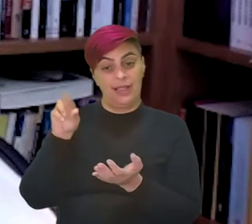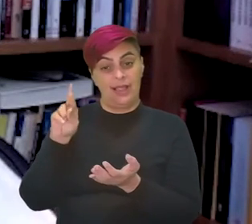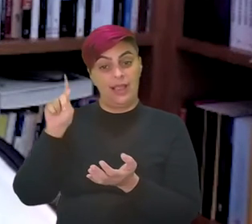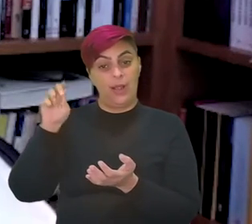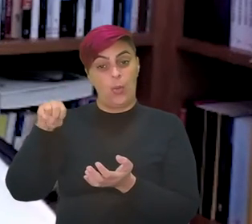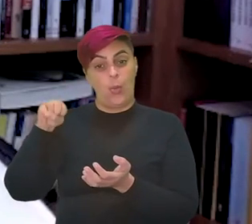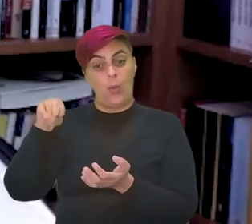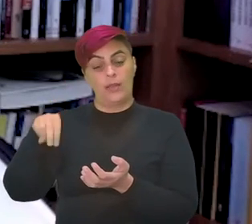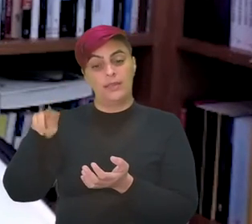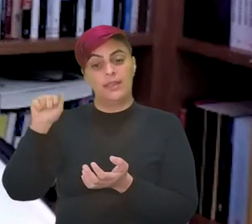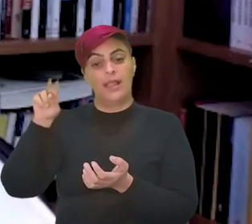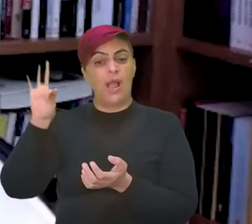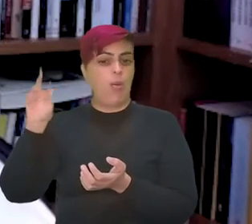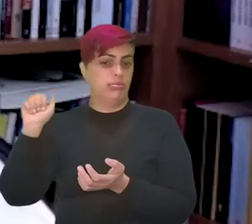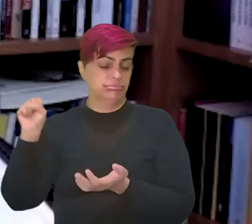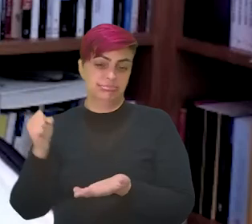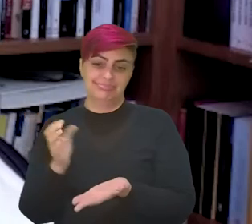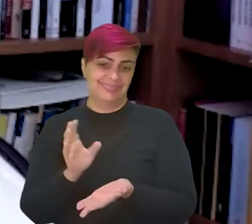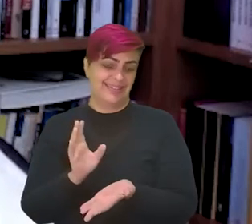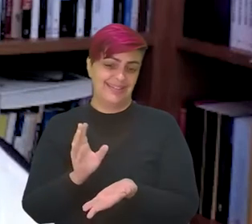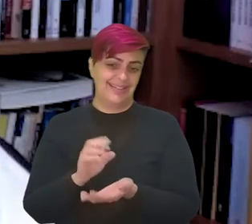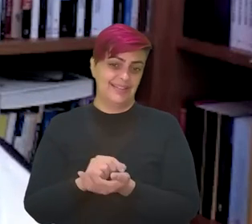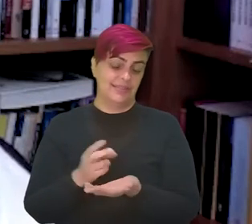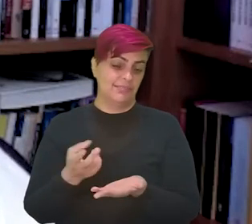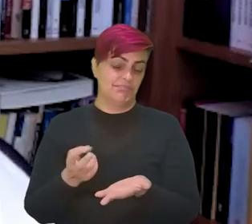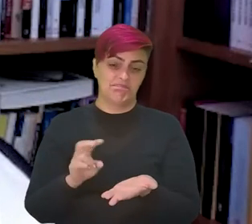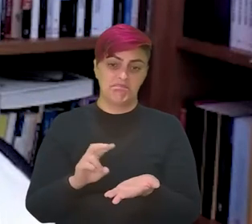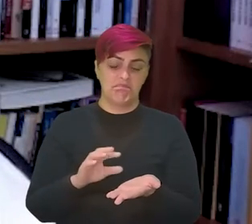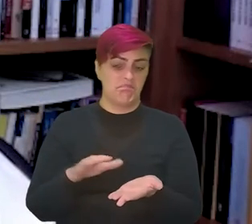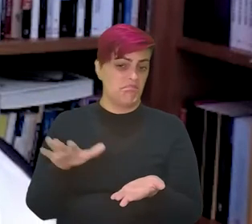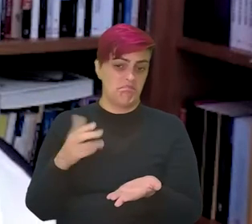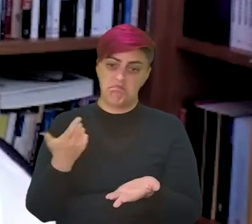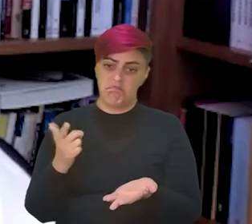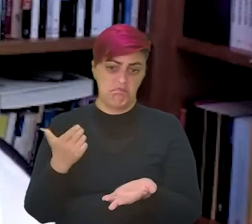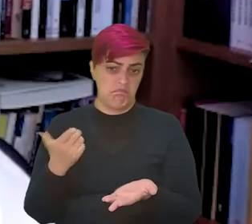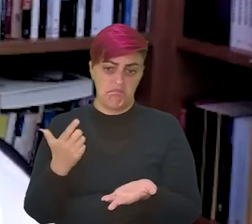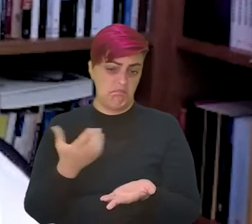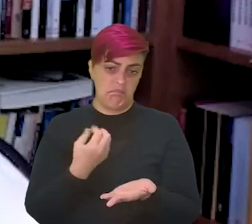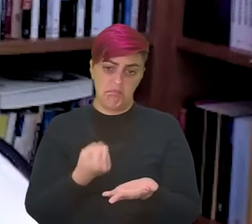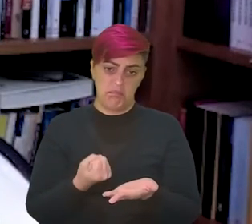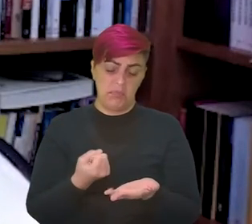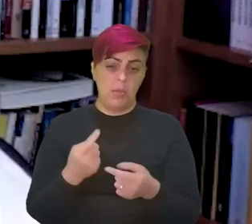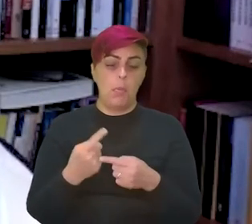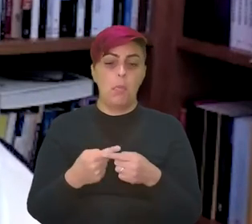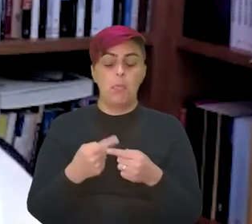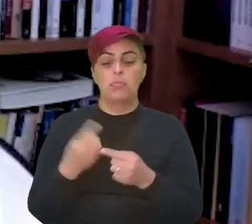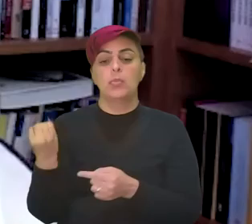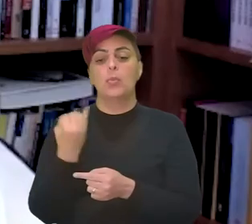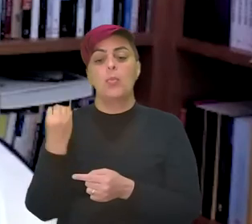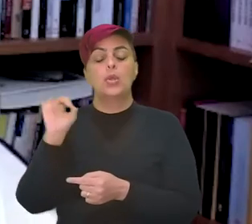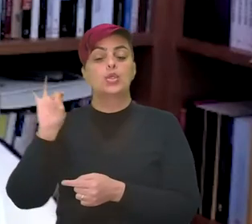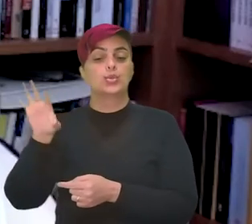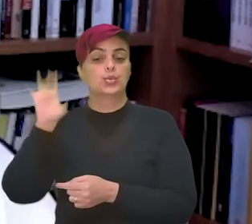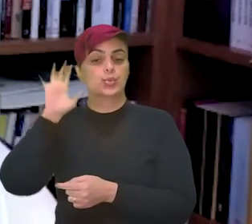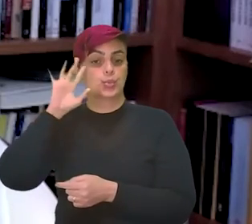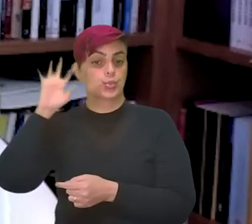nem eu acredito, nem era considerado para tradução, porque o que importava era a